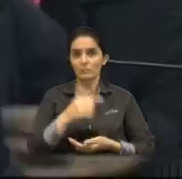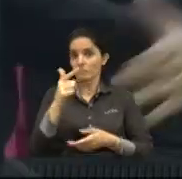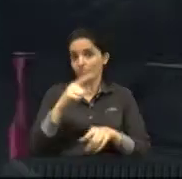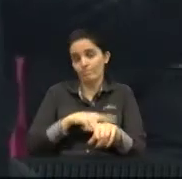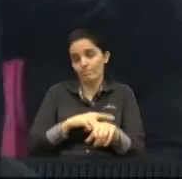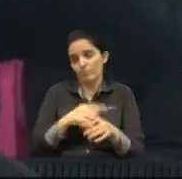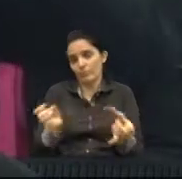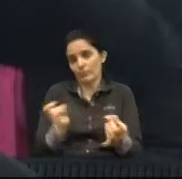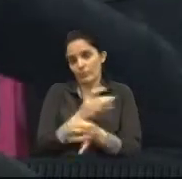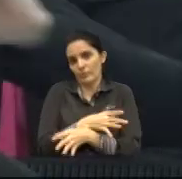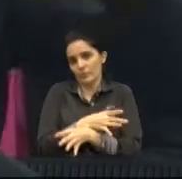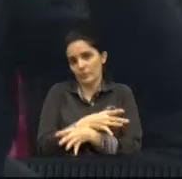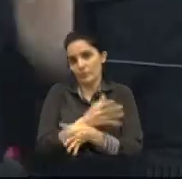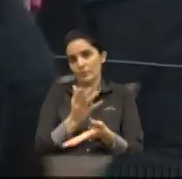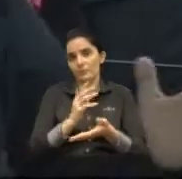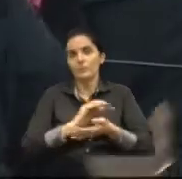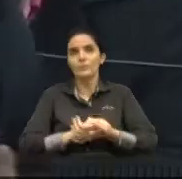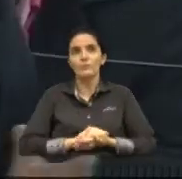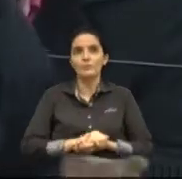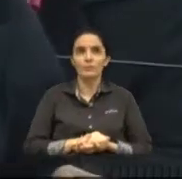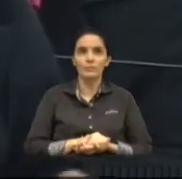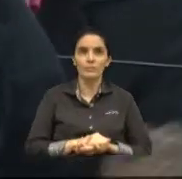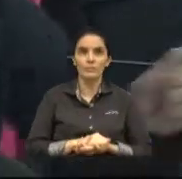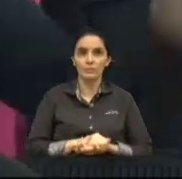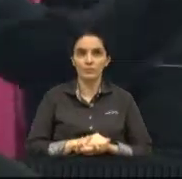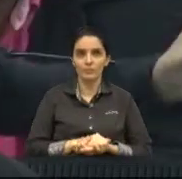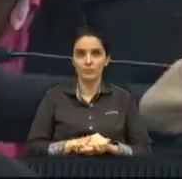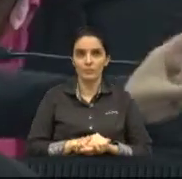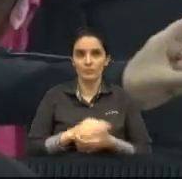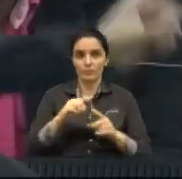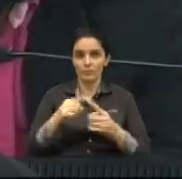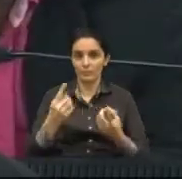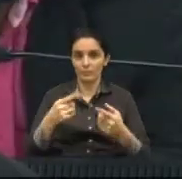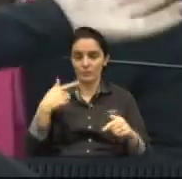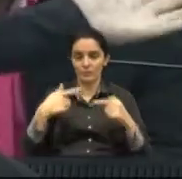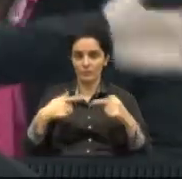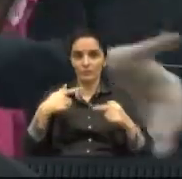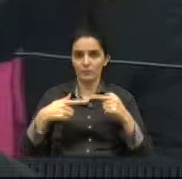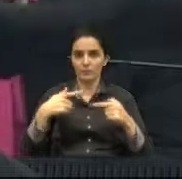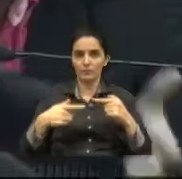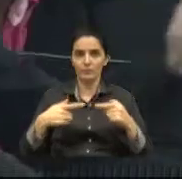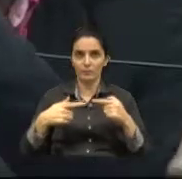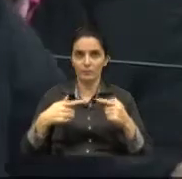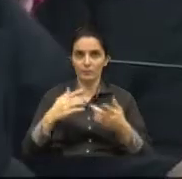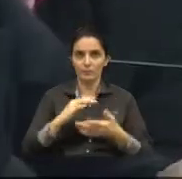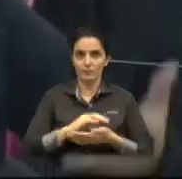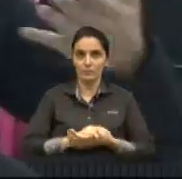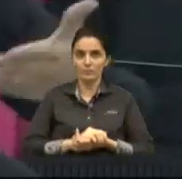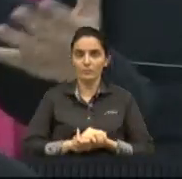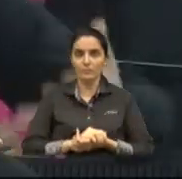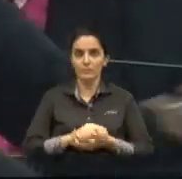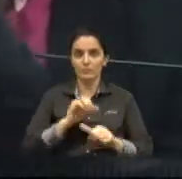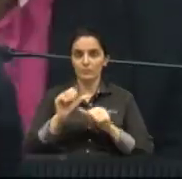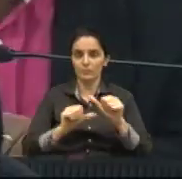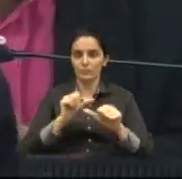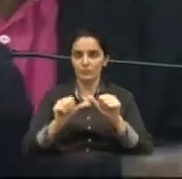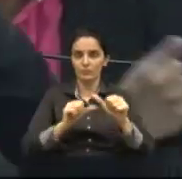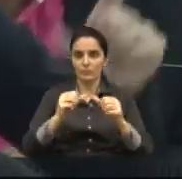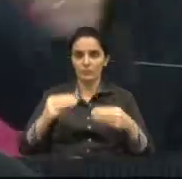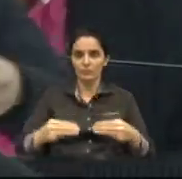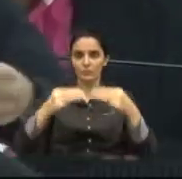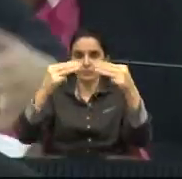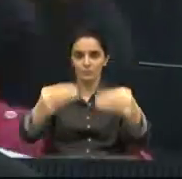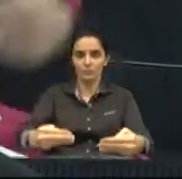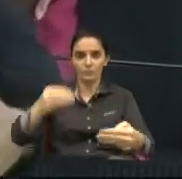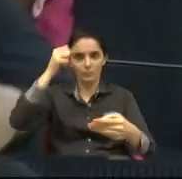de me estender aí nos outros argumentos, mas até essa discussão que foi mudada pelo Mendonça, ministro da Educação e Cultura,